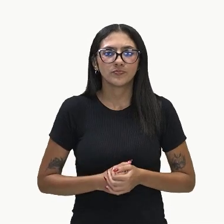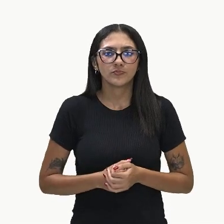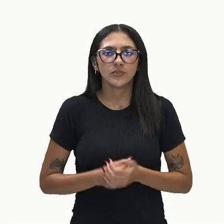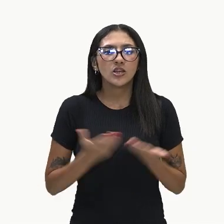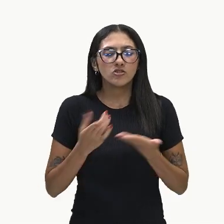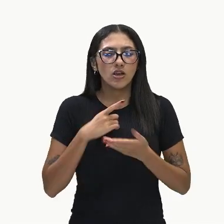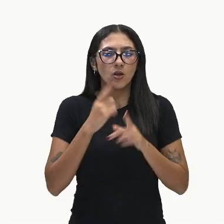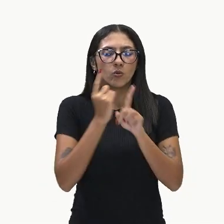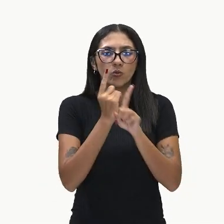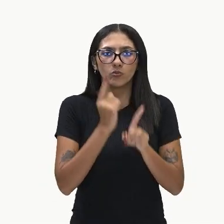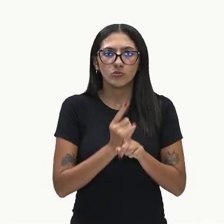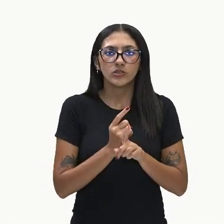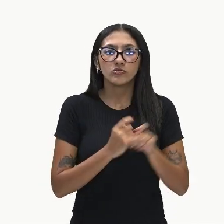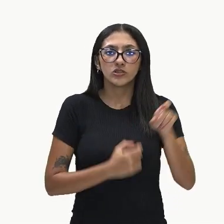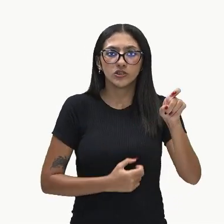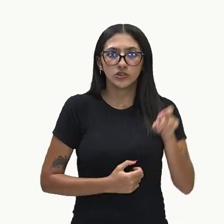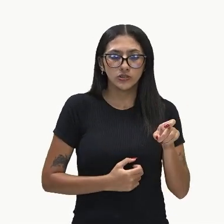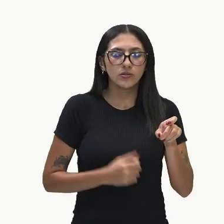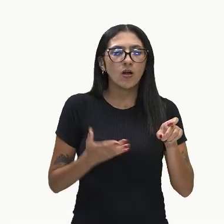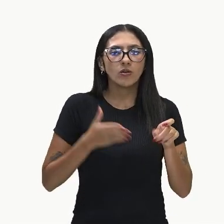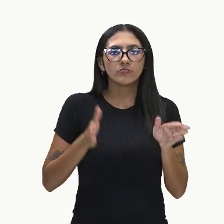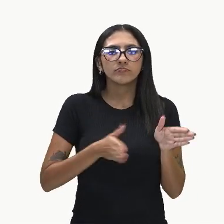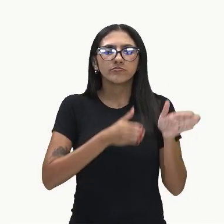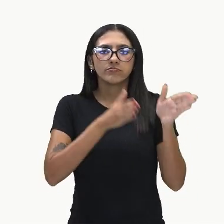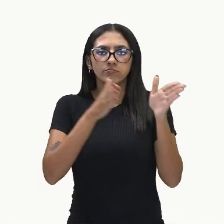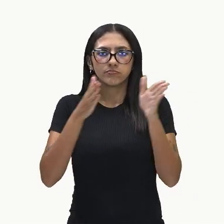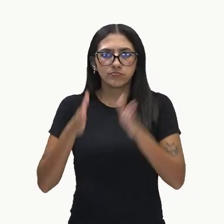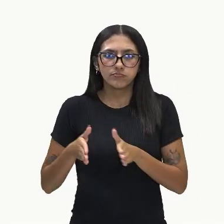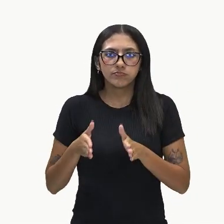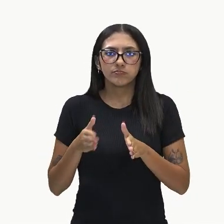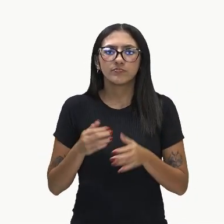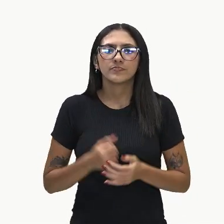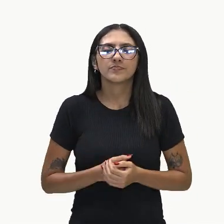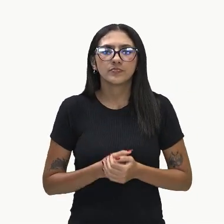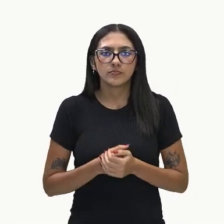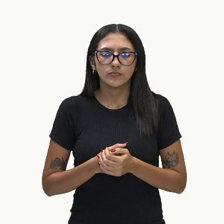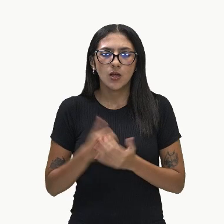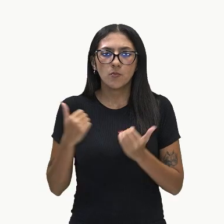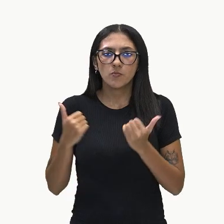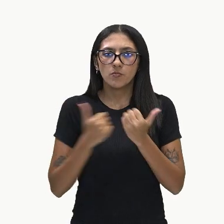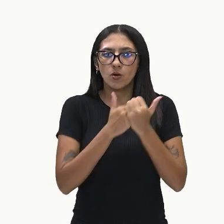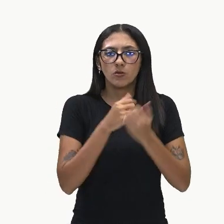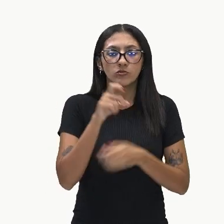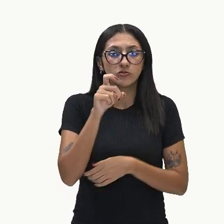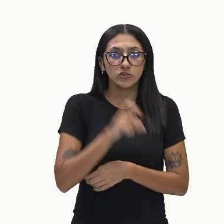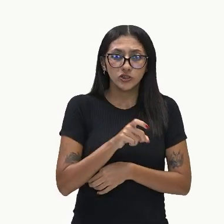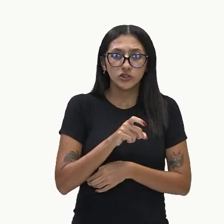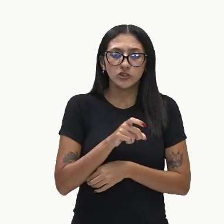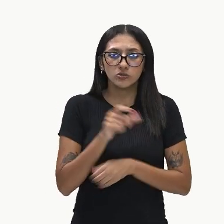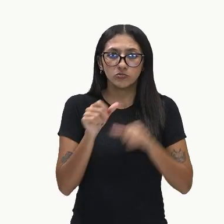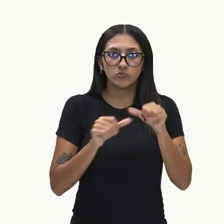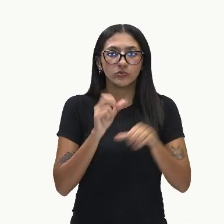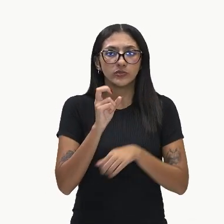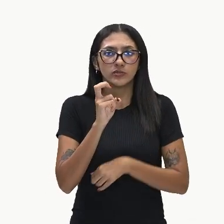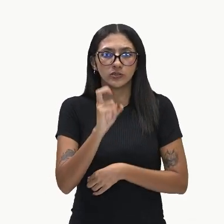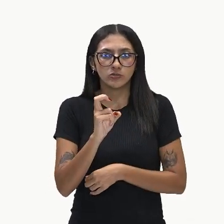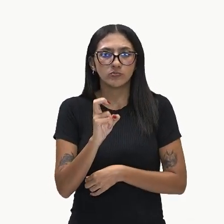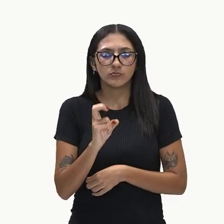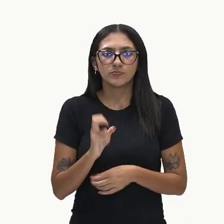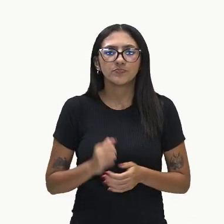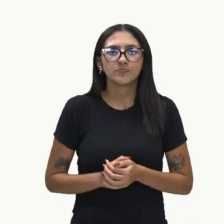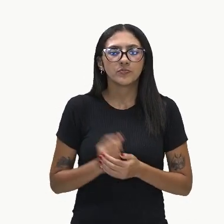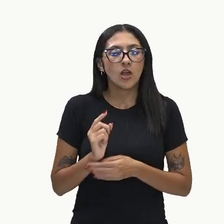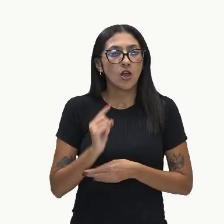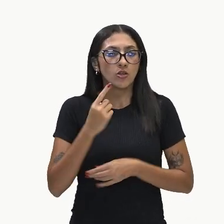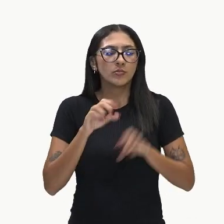de x, o que eu vou fazer? Substituindo x por 5, que foi o valor, em uma das equações do